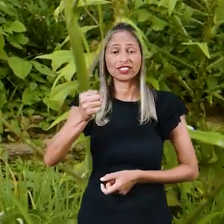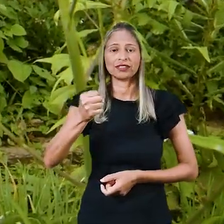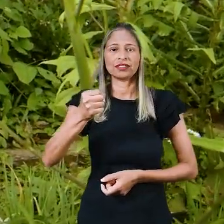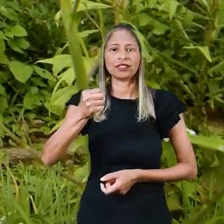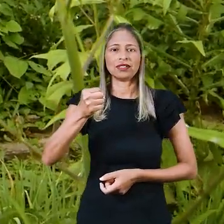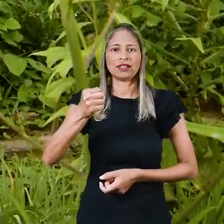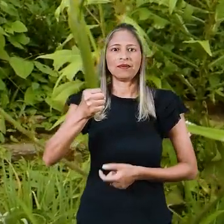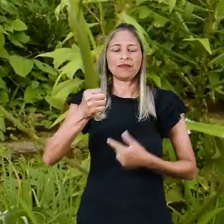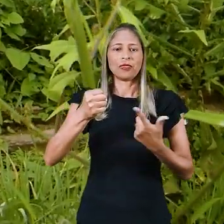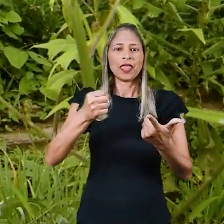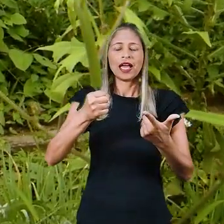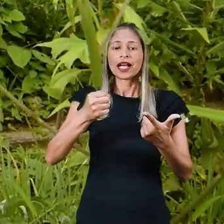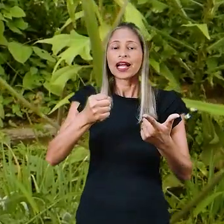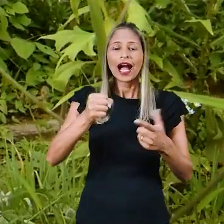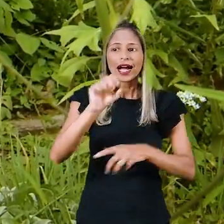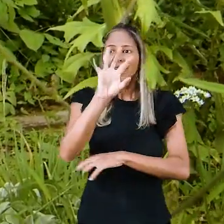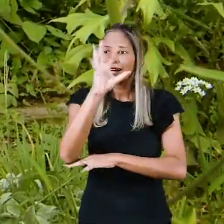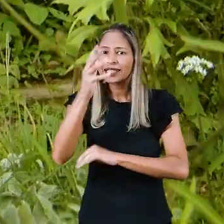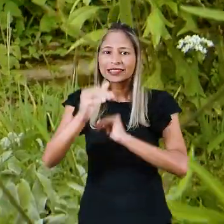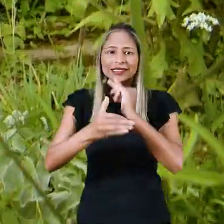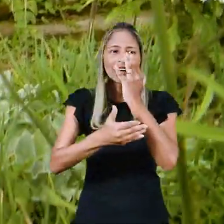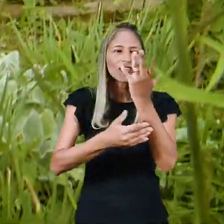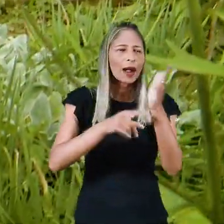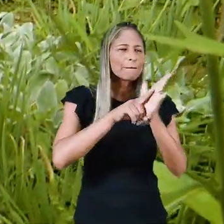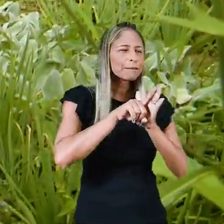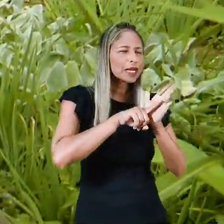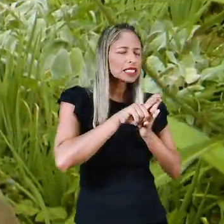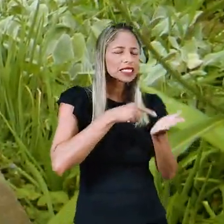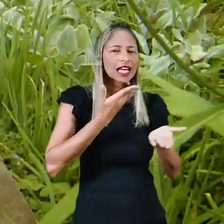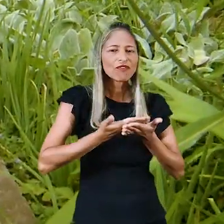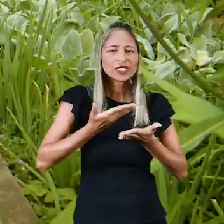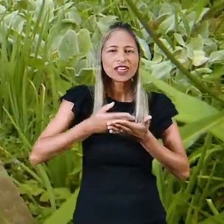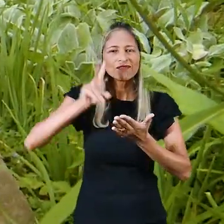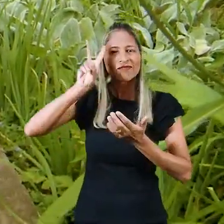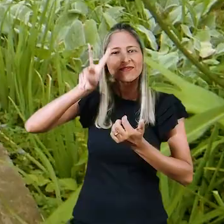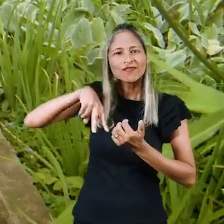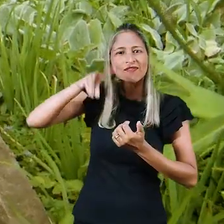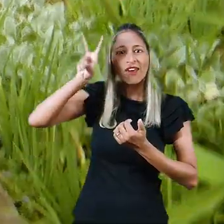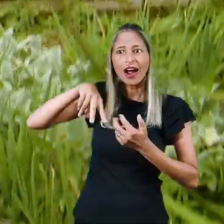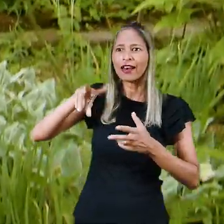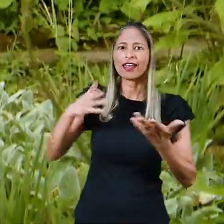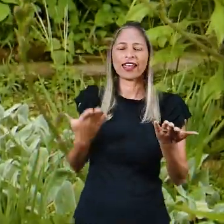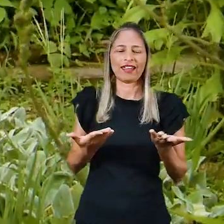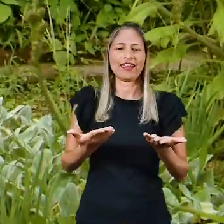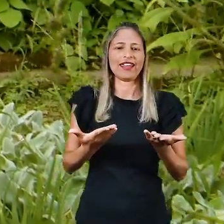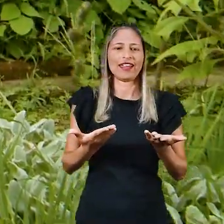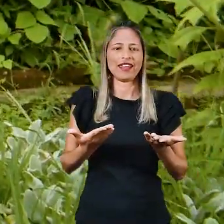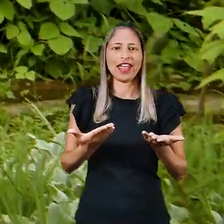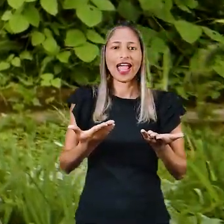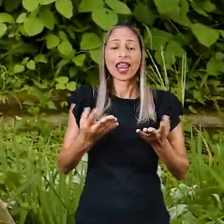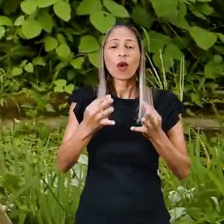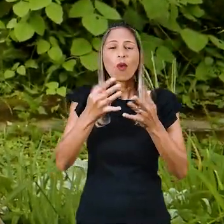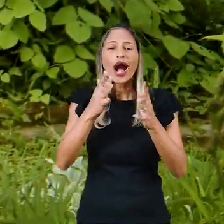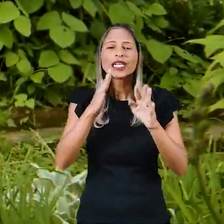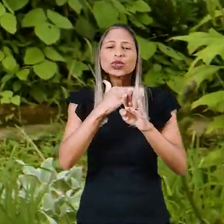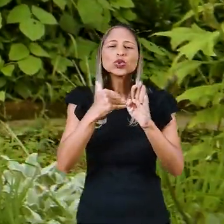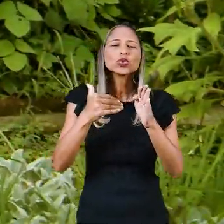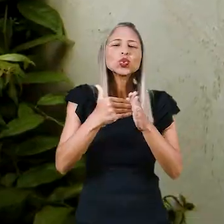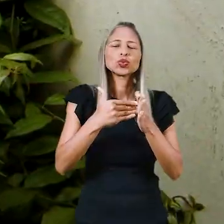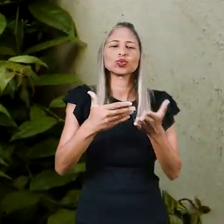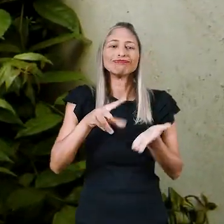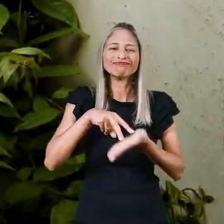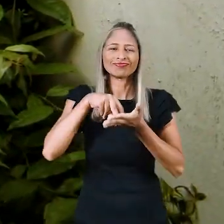nutrientes. Não tem, cada punk que você vai estudar, que você vai ler sobre, ela vem quase